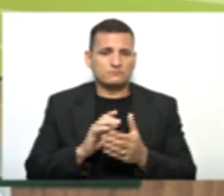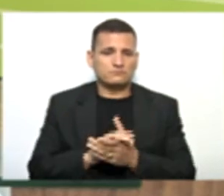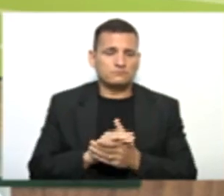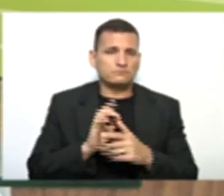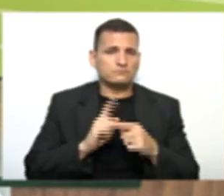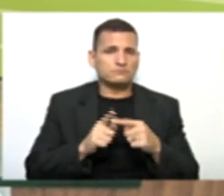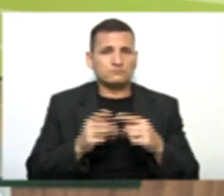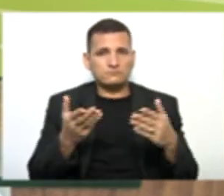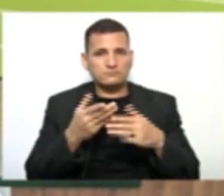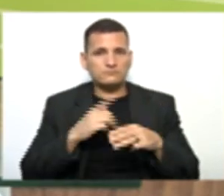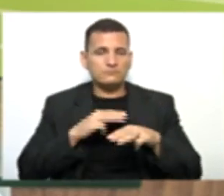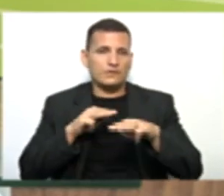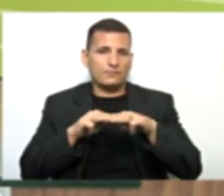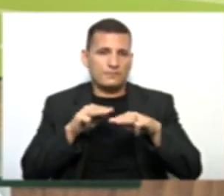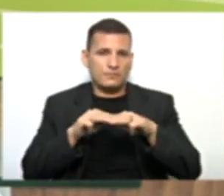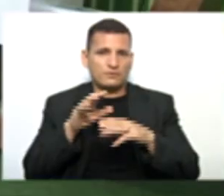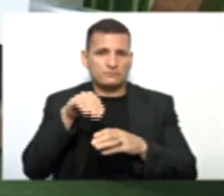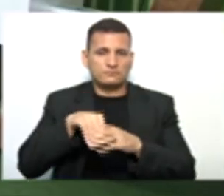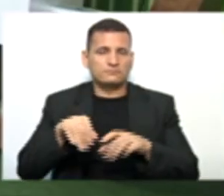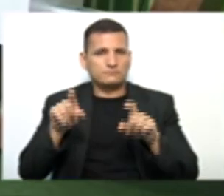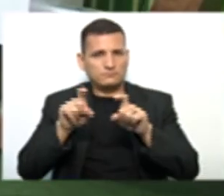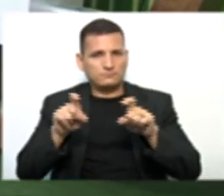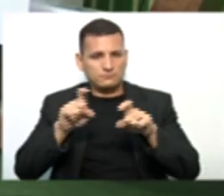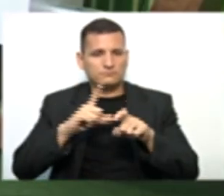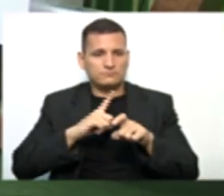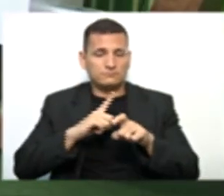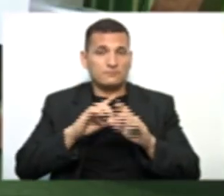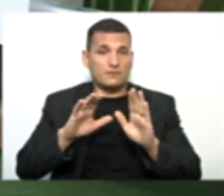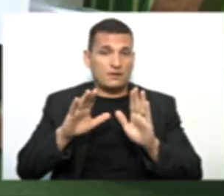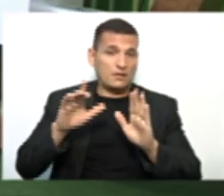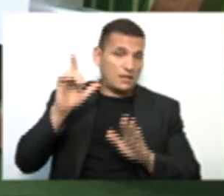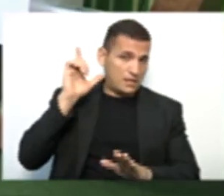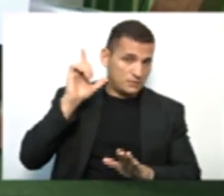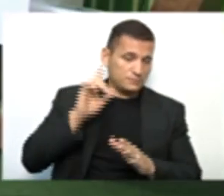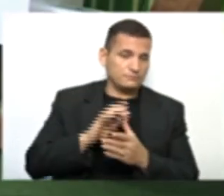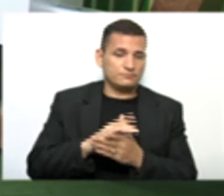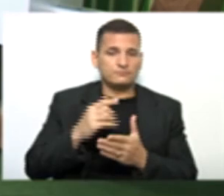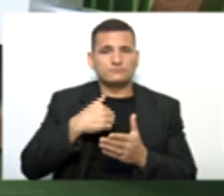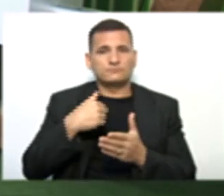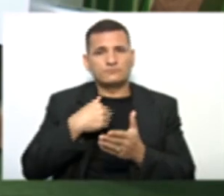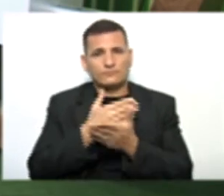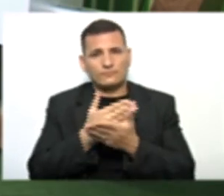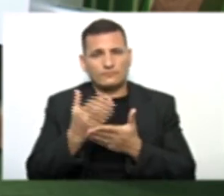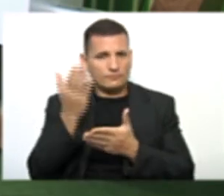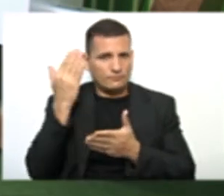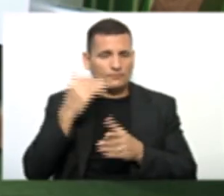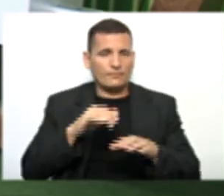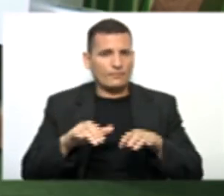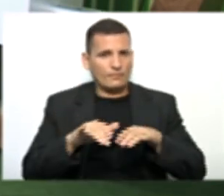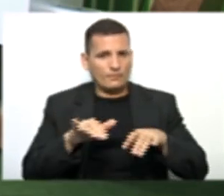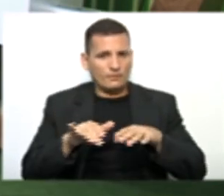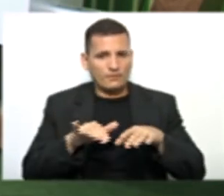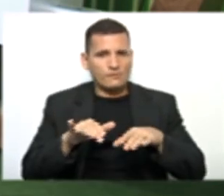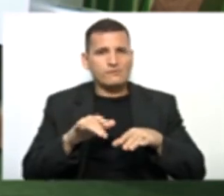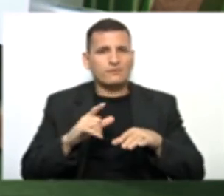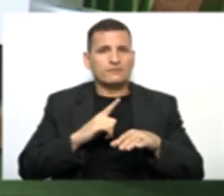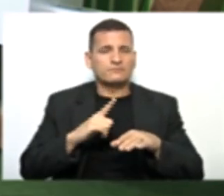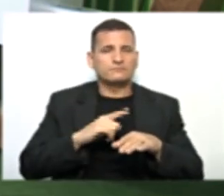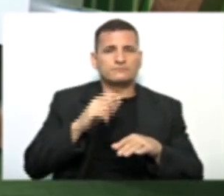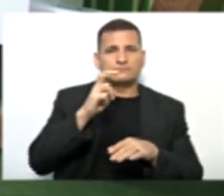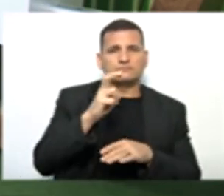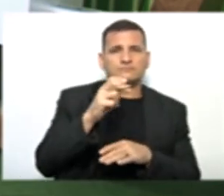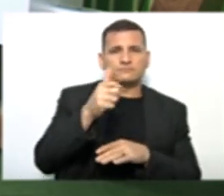muita memória disponível nos computadores, mas né? antes um erro desse... Quando eu comecei a mexer com programação, tinha um computador com